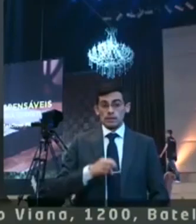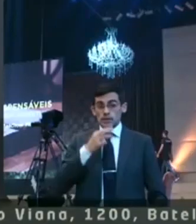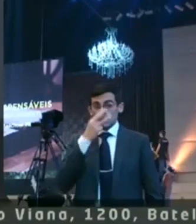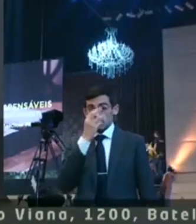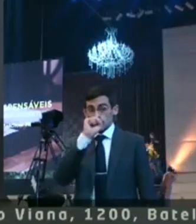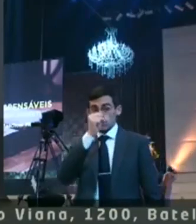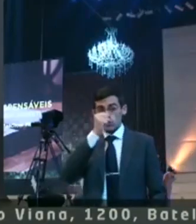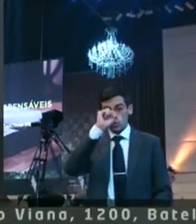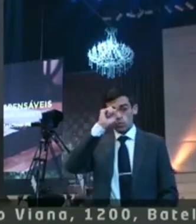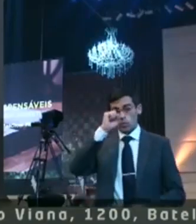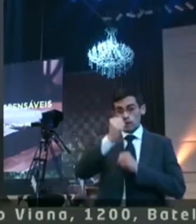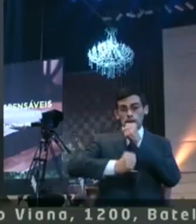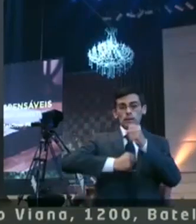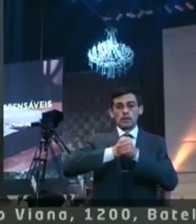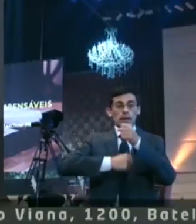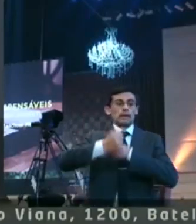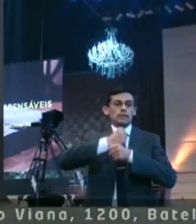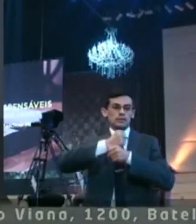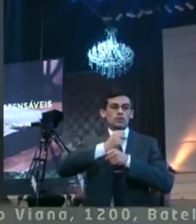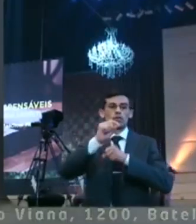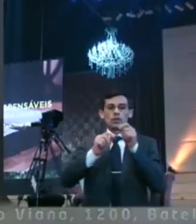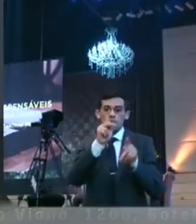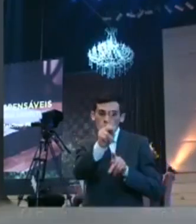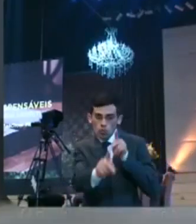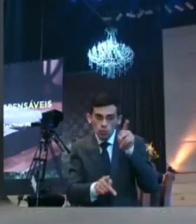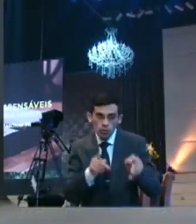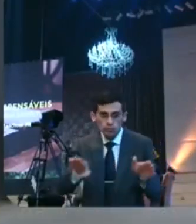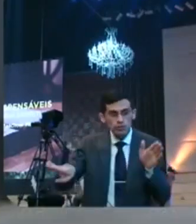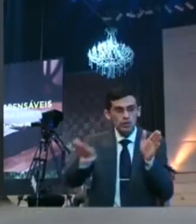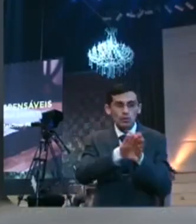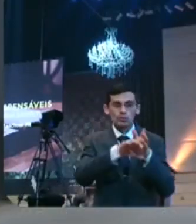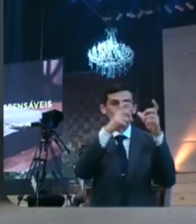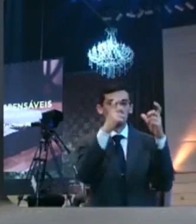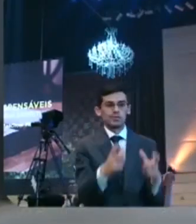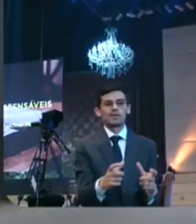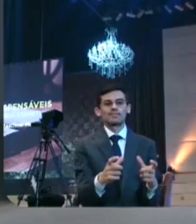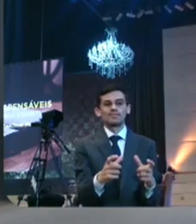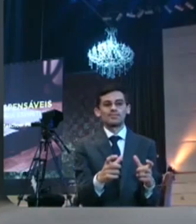38 anos antes, o povo havia chegado ao mesmo lugar,